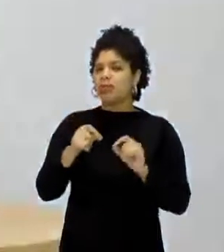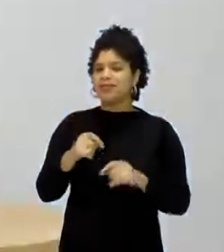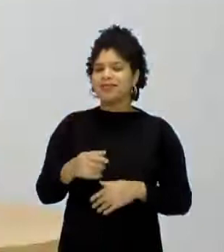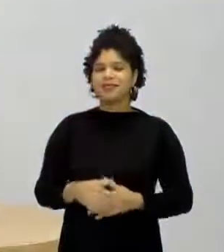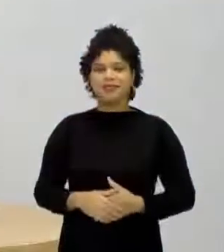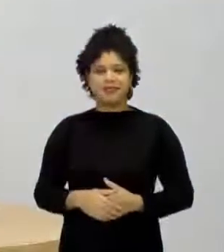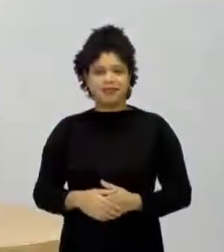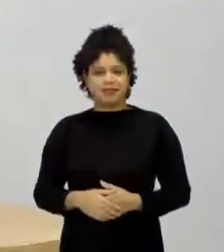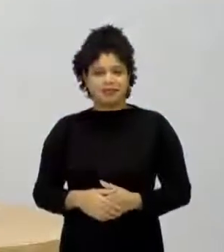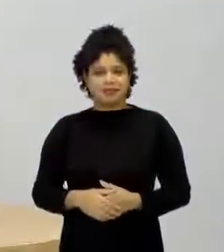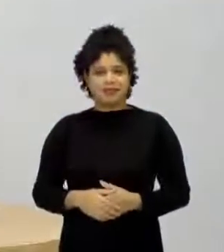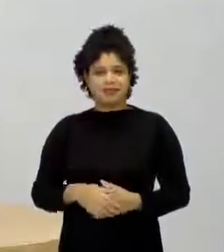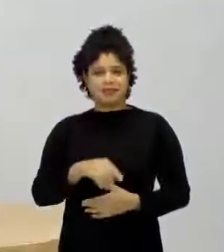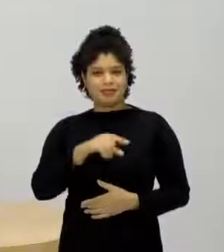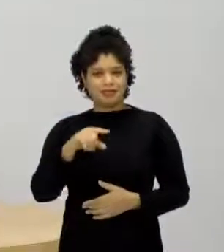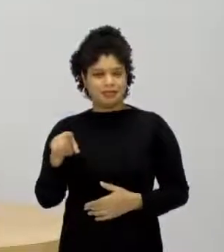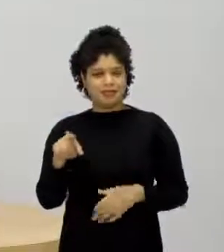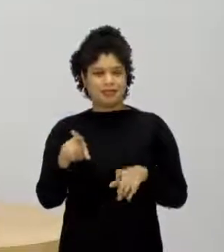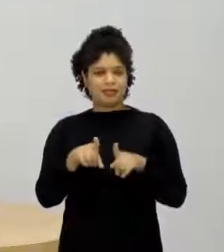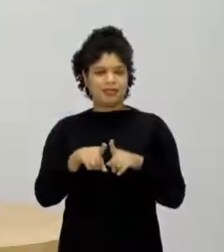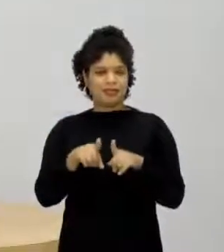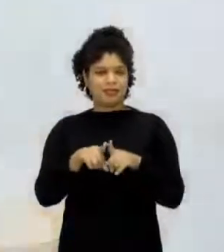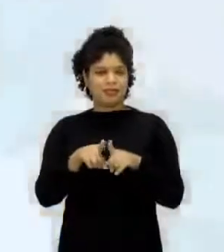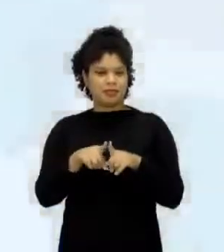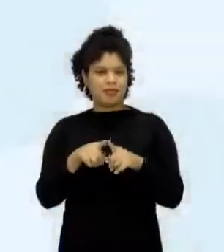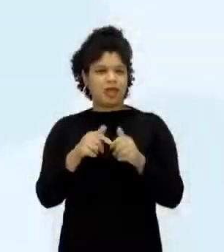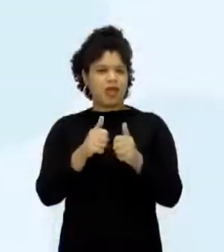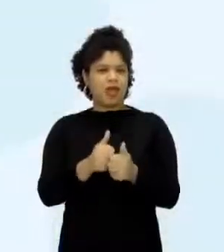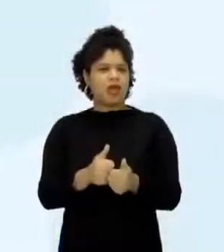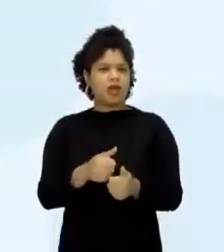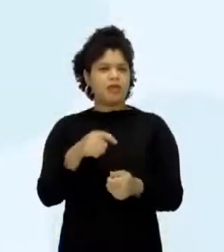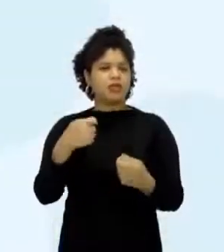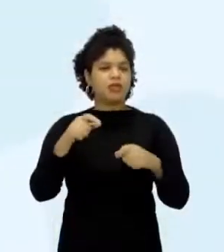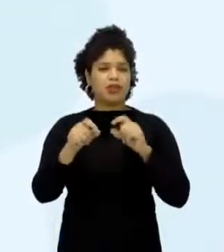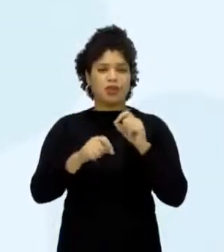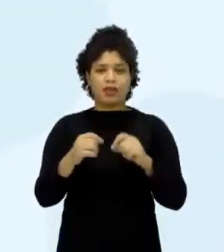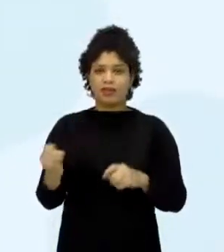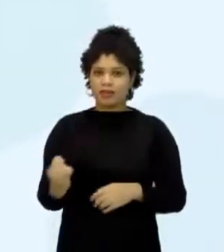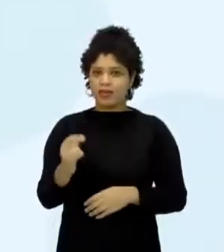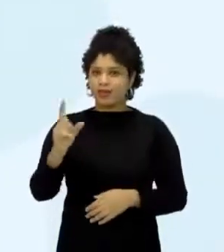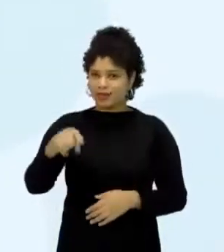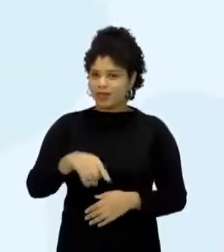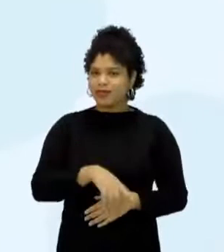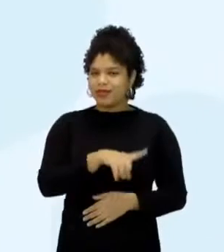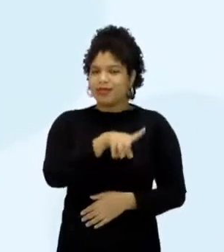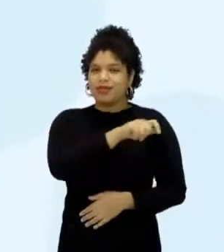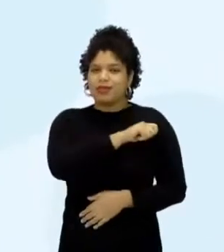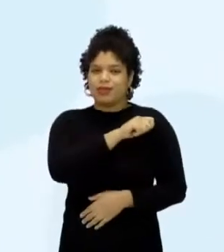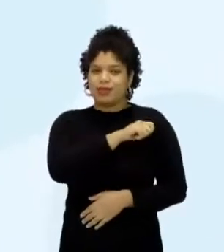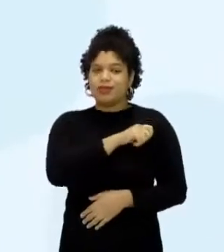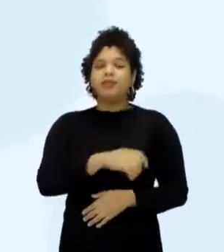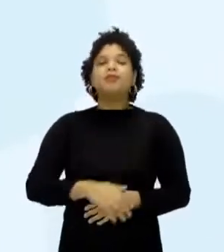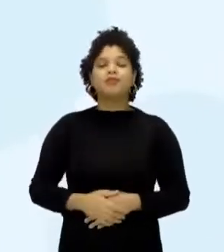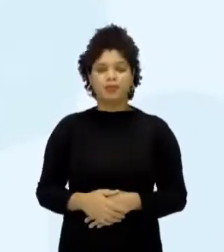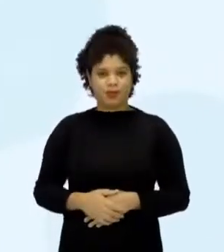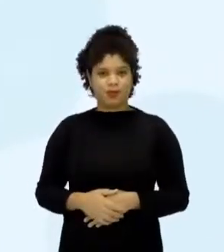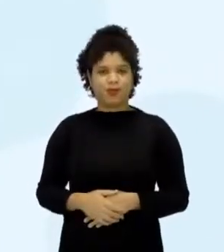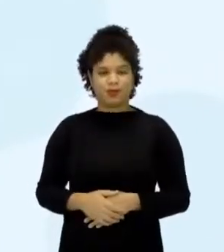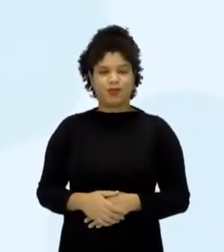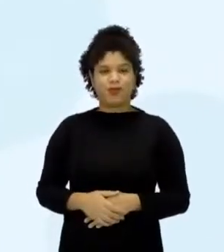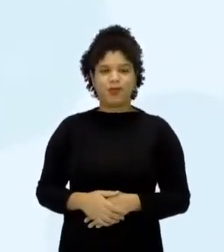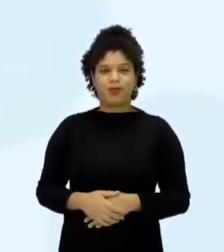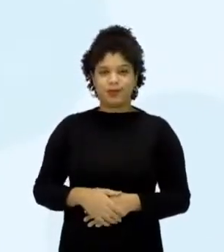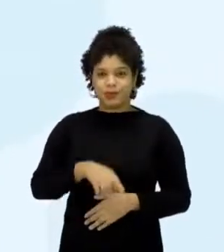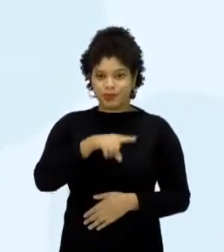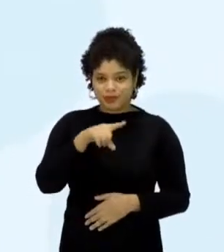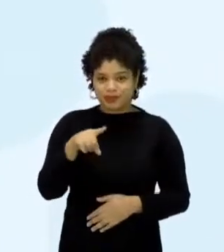para vocês também, como então acompanhar as nossas aulas, super importante para vocês alunos. Então o mais legal é que